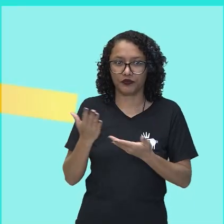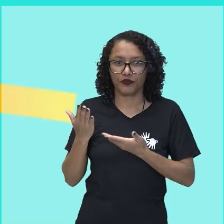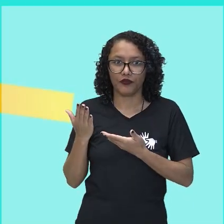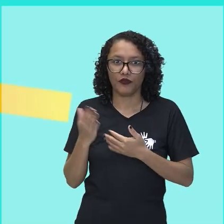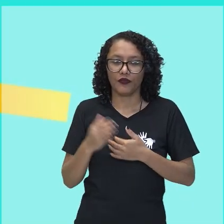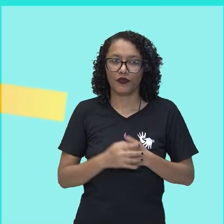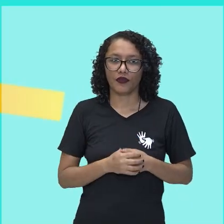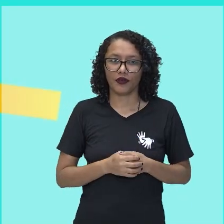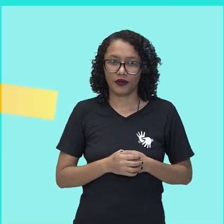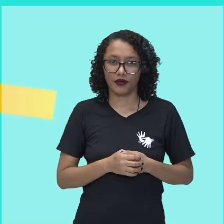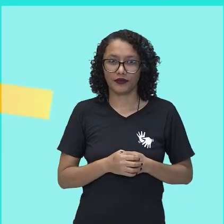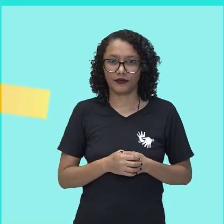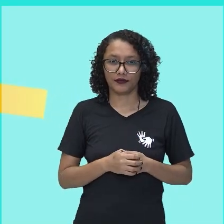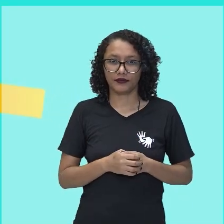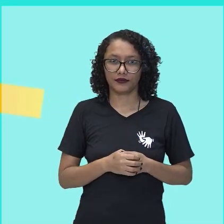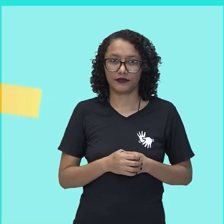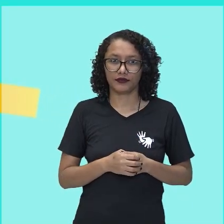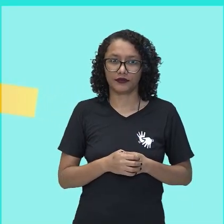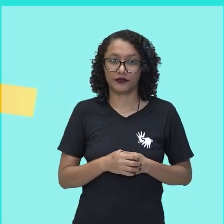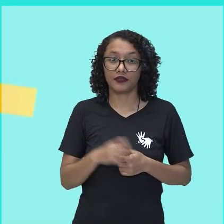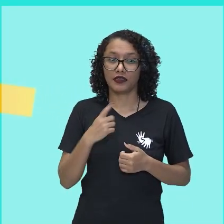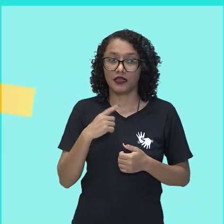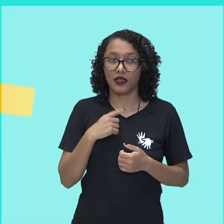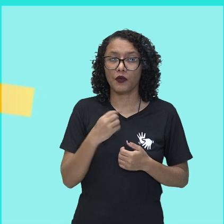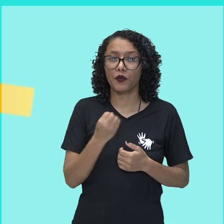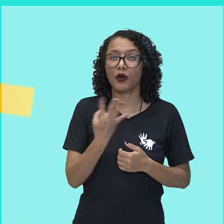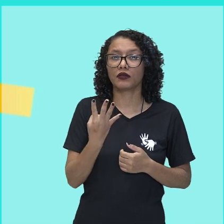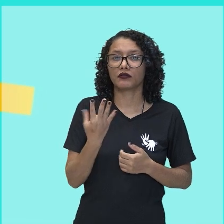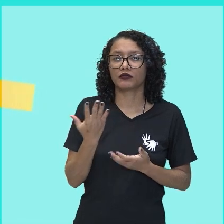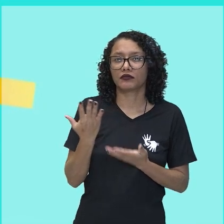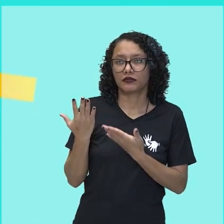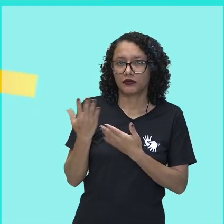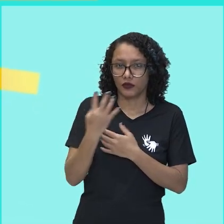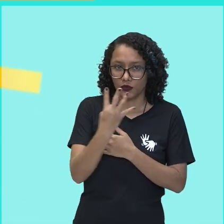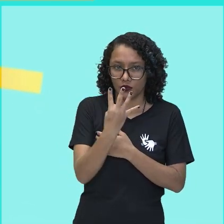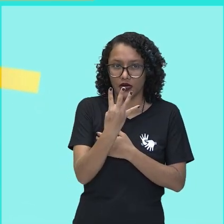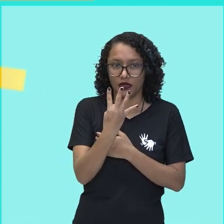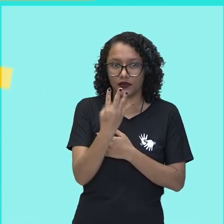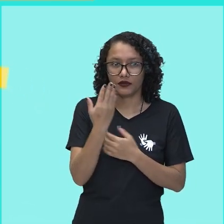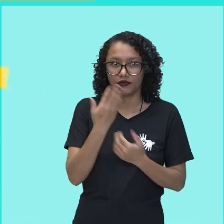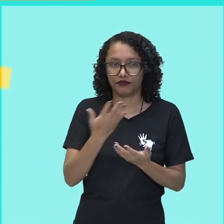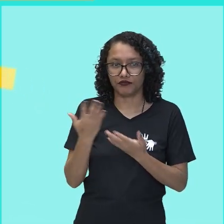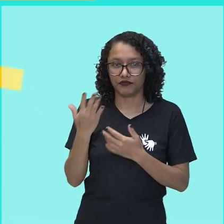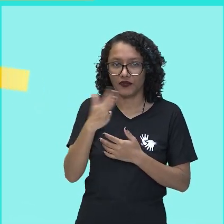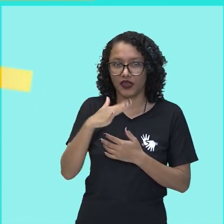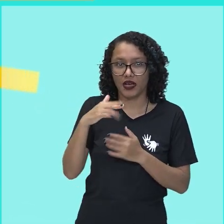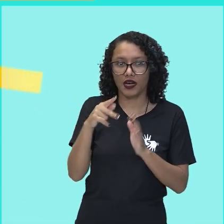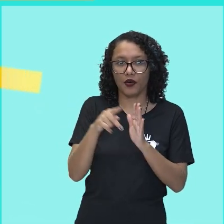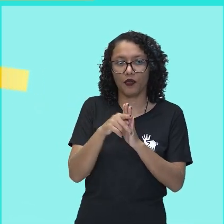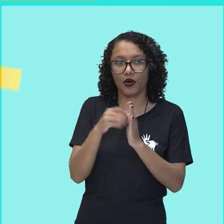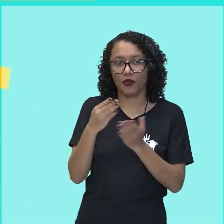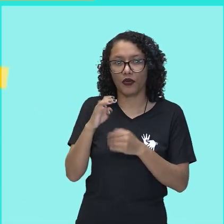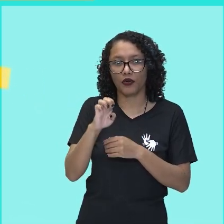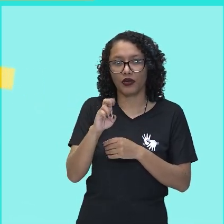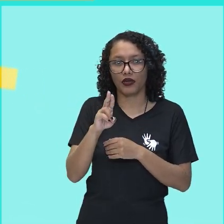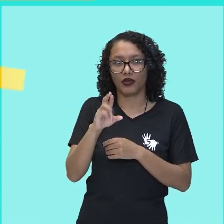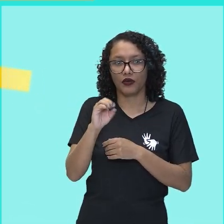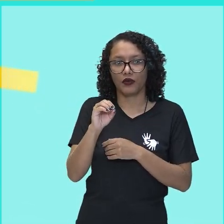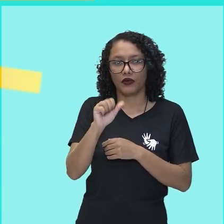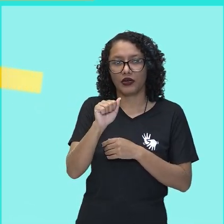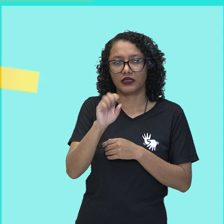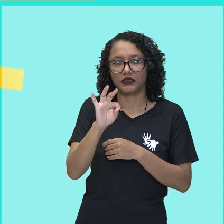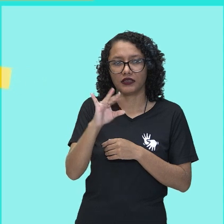gente pode observar 4 placas tectônicas: a placa tectônica euroasiática, a placa